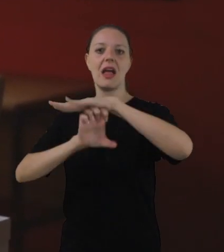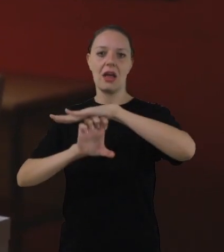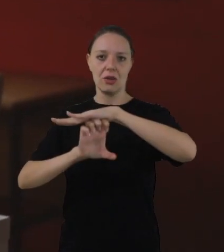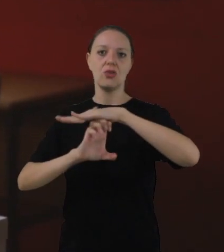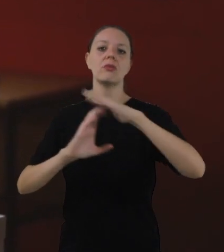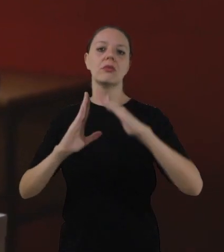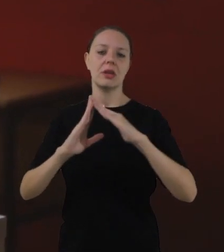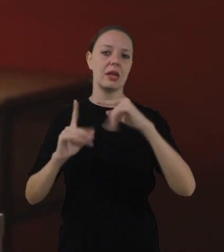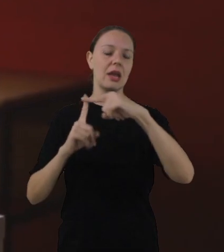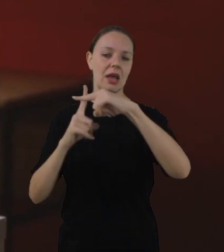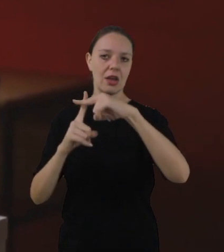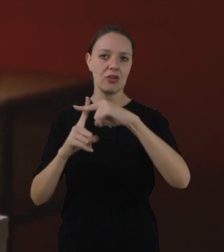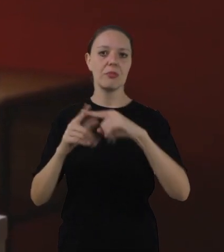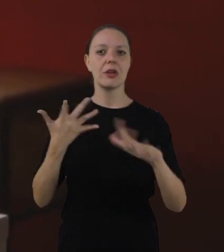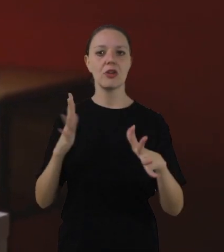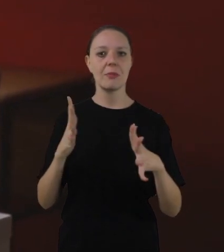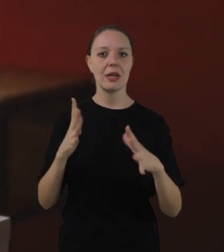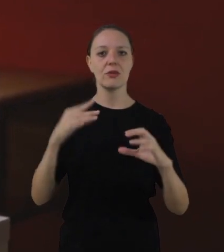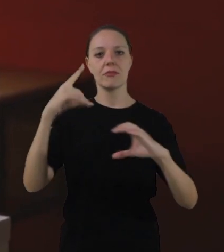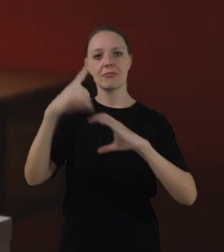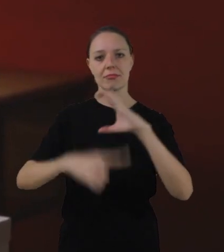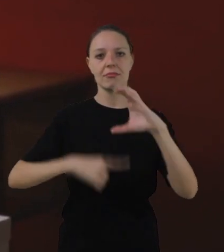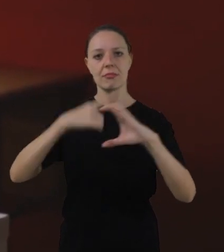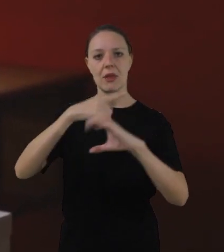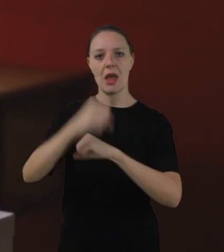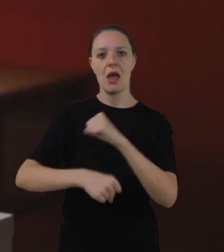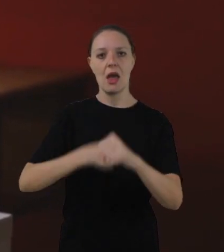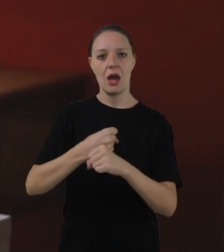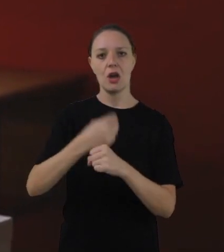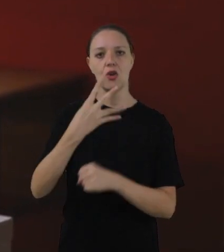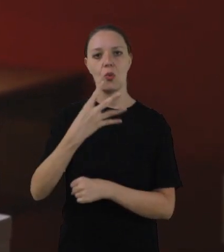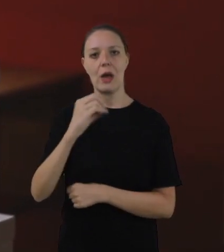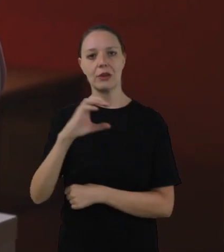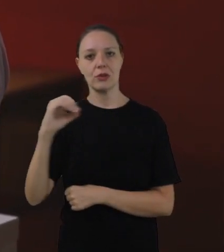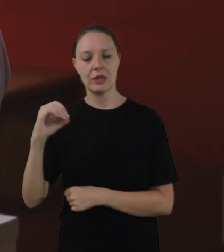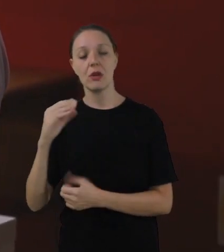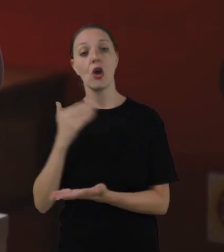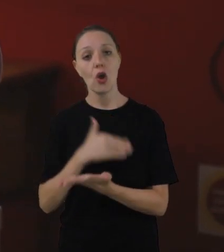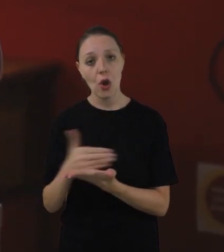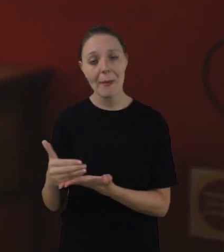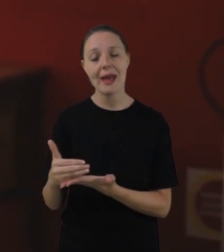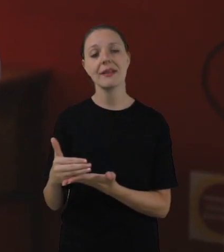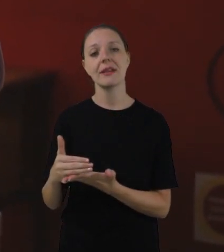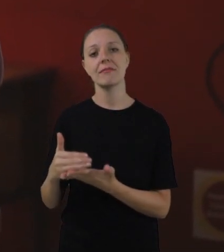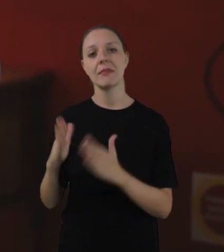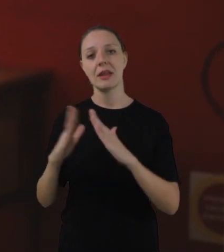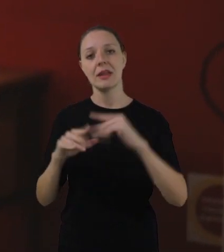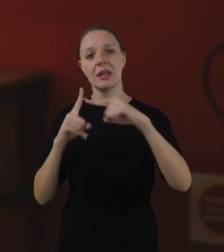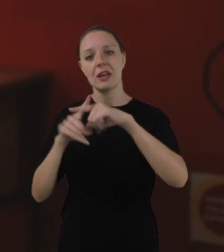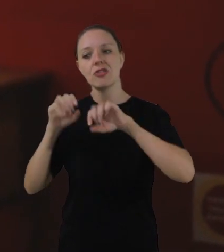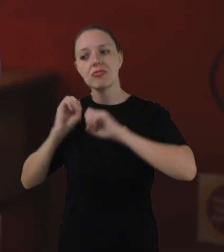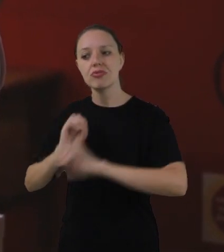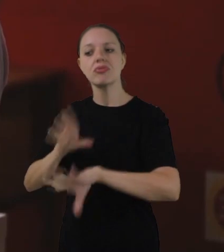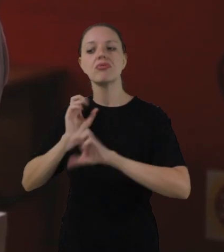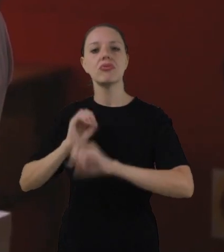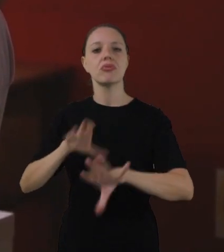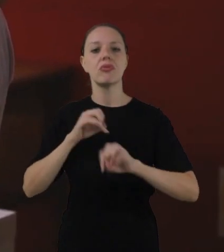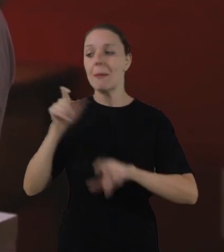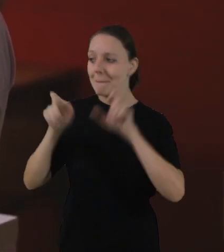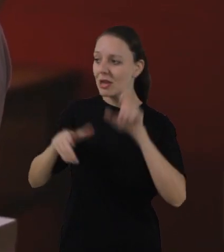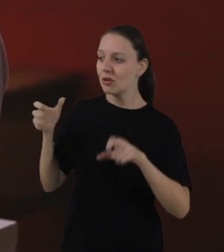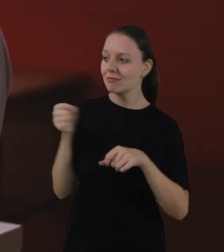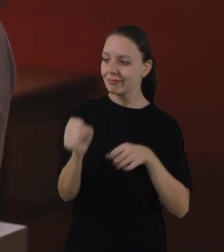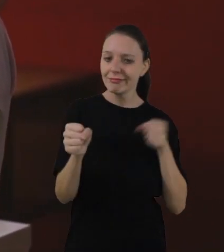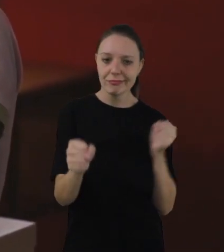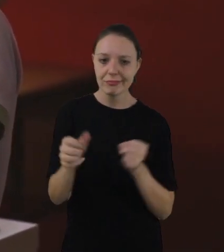por 400 depois de Cristo, as igrejas começam a ter mais gente para ensinar.